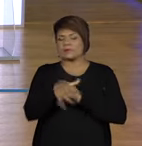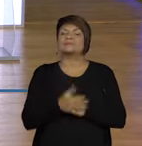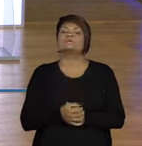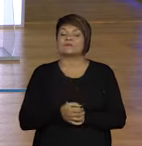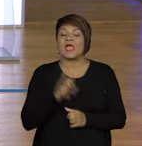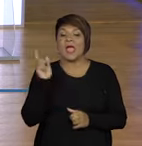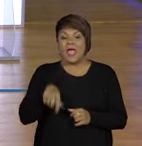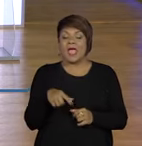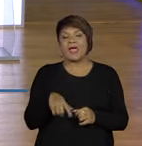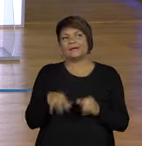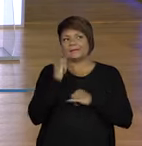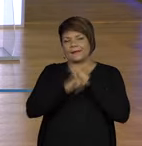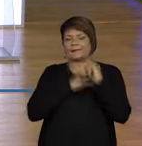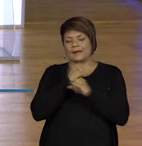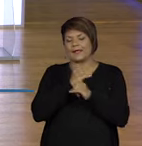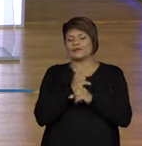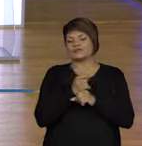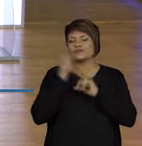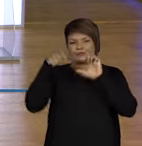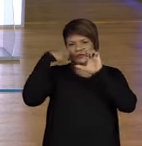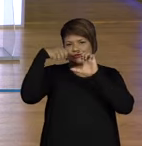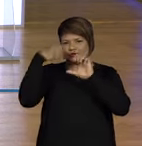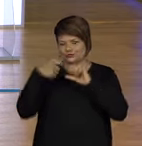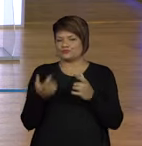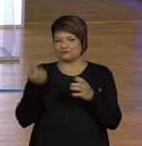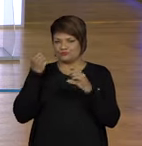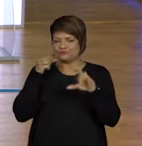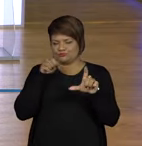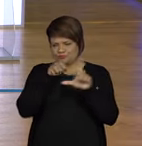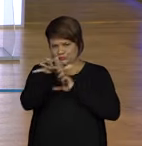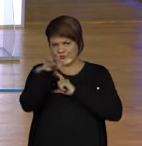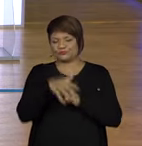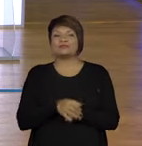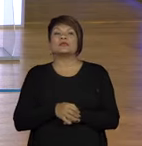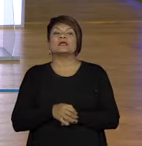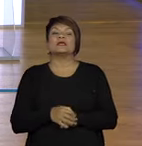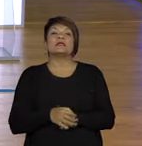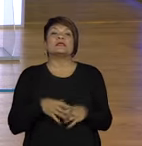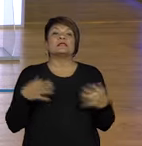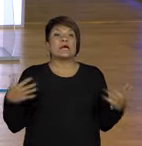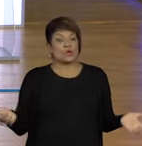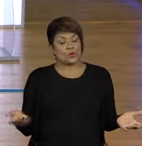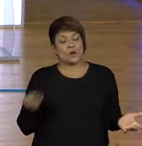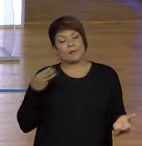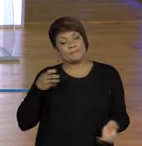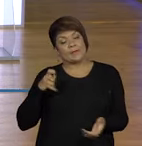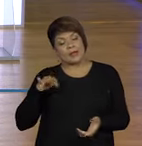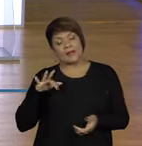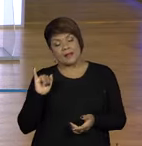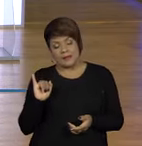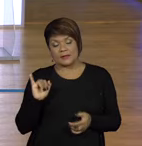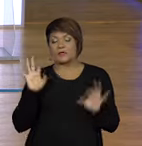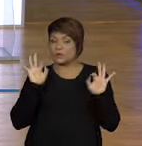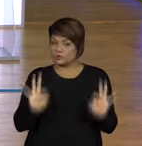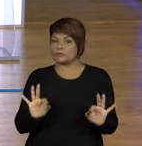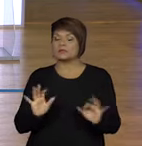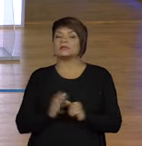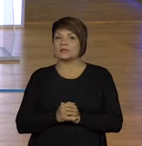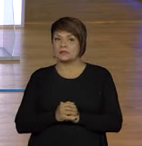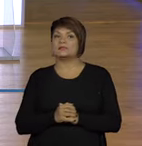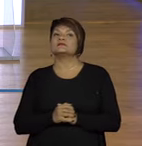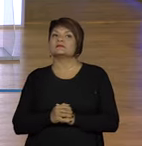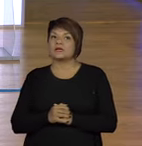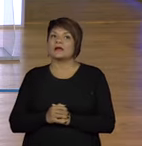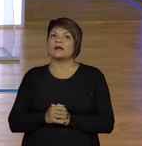para a internet, né? Tá. Então, provavelmente a Mari Fulfaro, provavelmente não, com certeza a